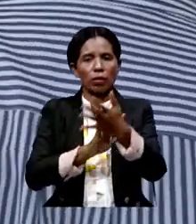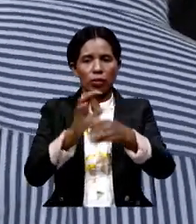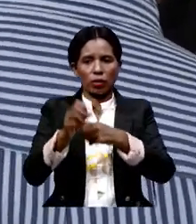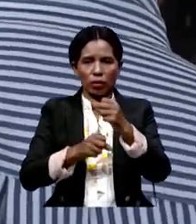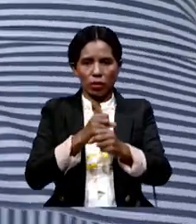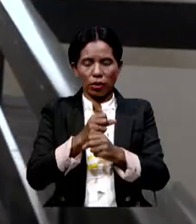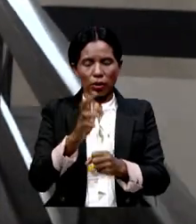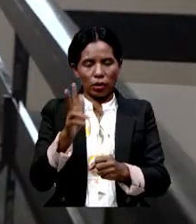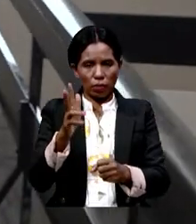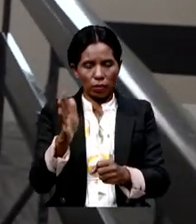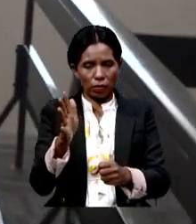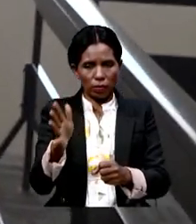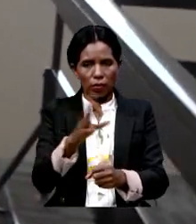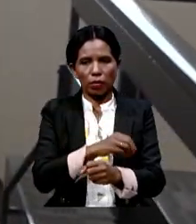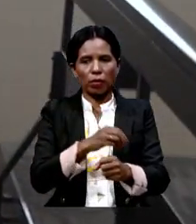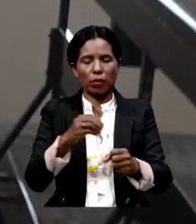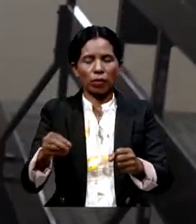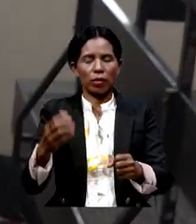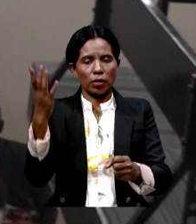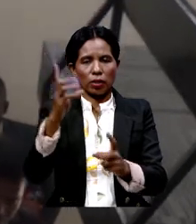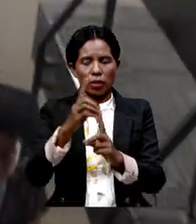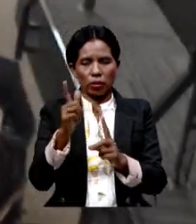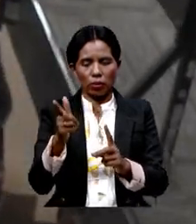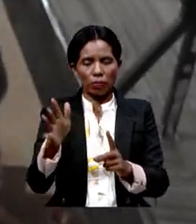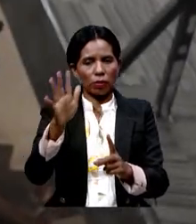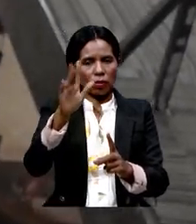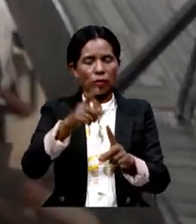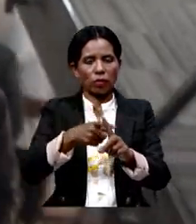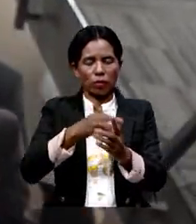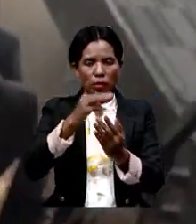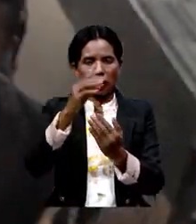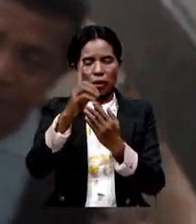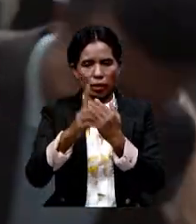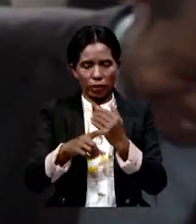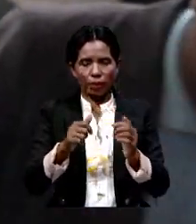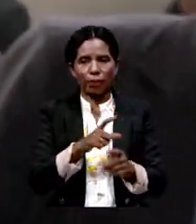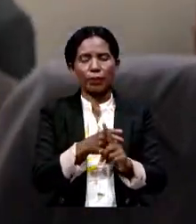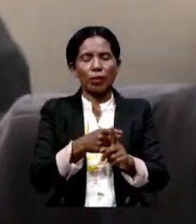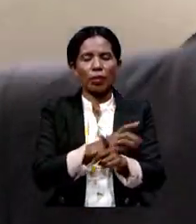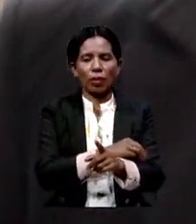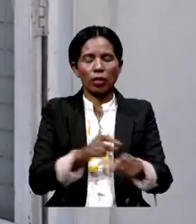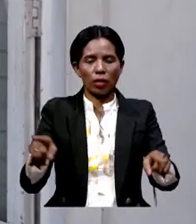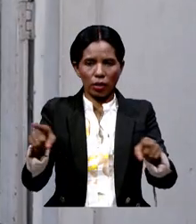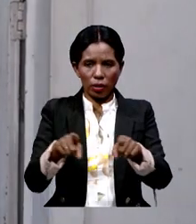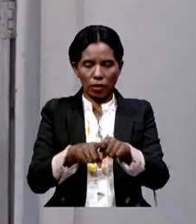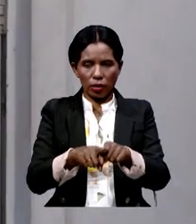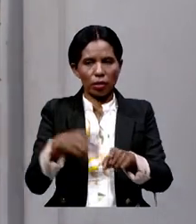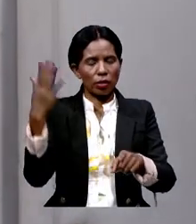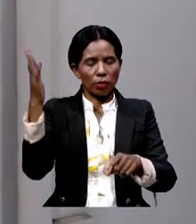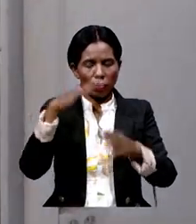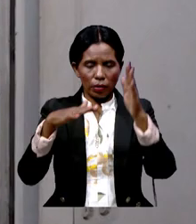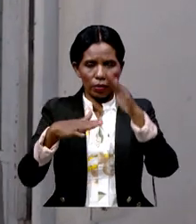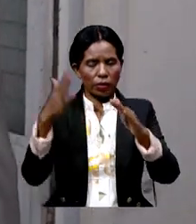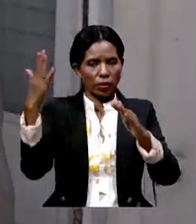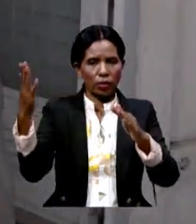Limanulo, Revolução dos Cravos, Nebe Monu e Loron Ronres Lima, Fulané. Revolução dos Cravos, mecanizam acontecimento Nebe